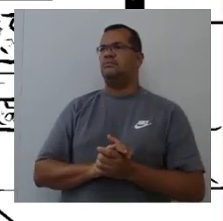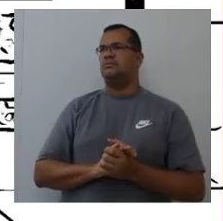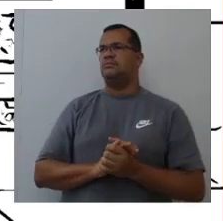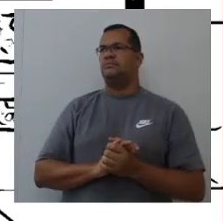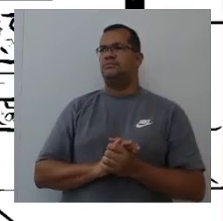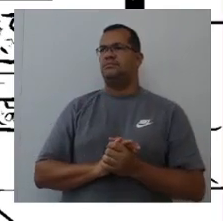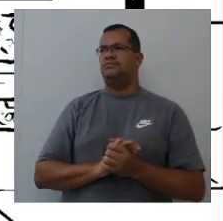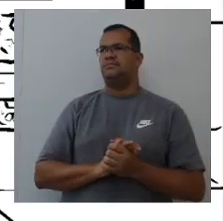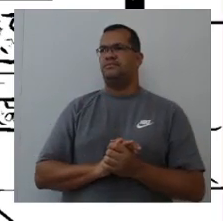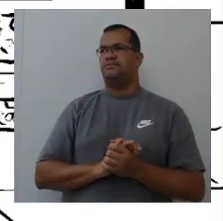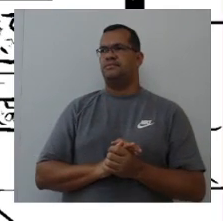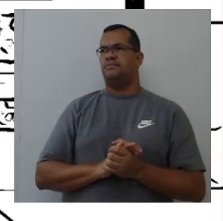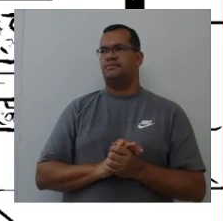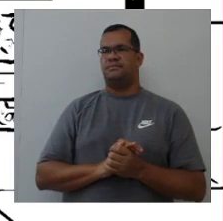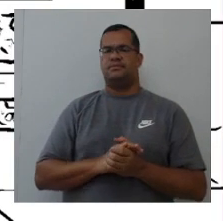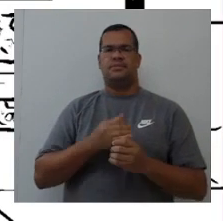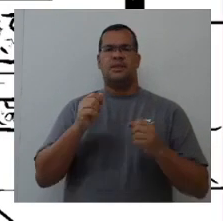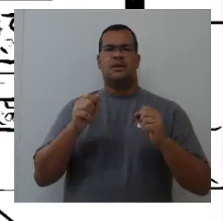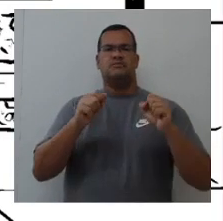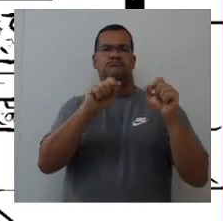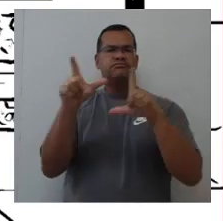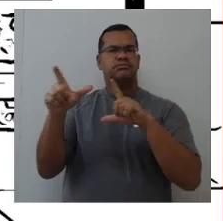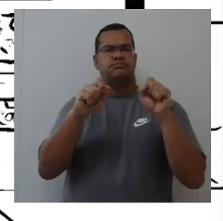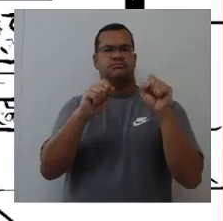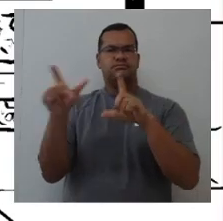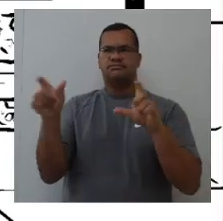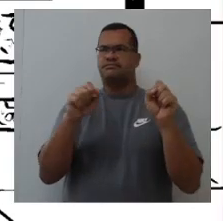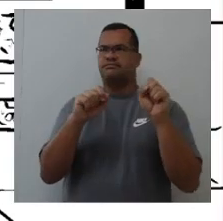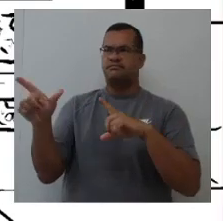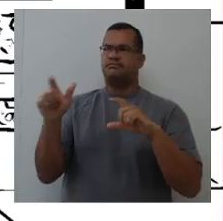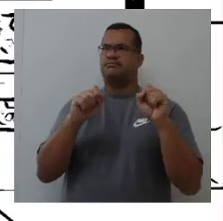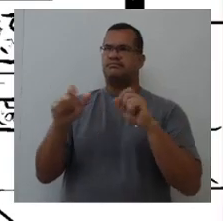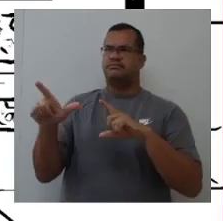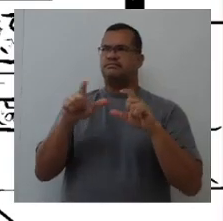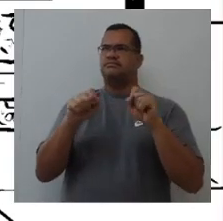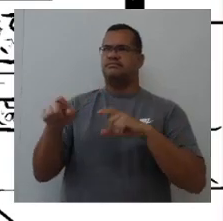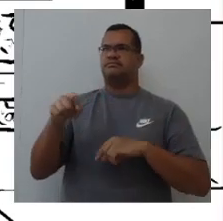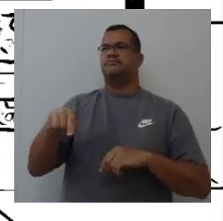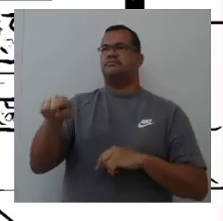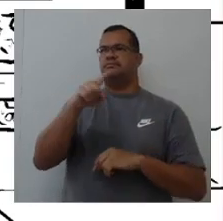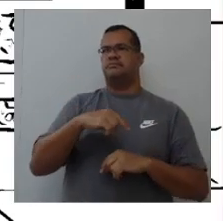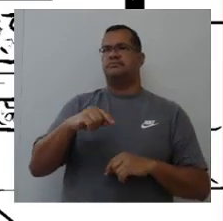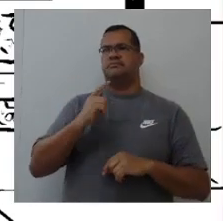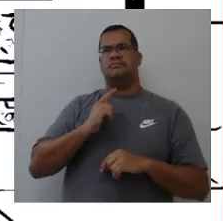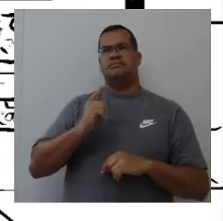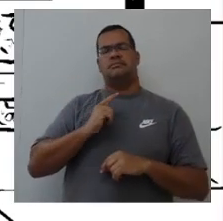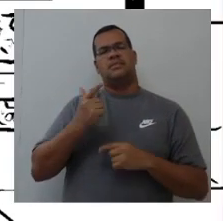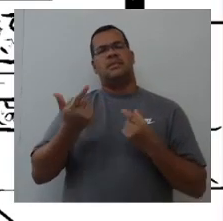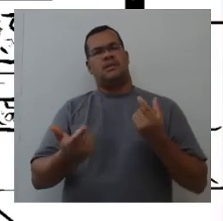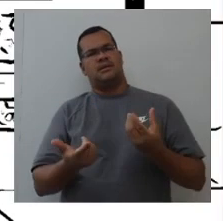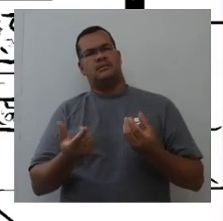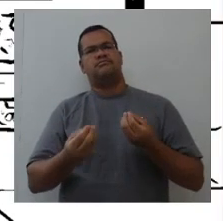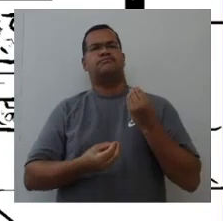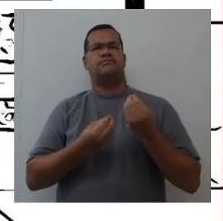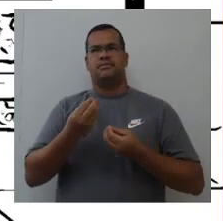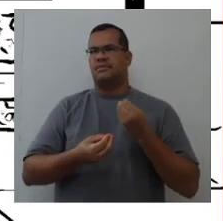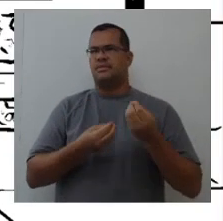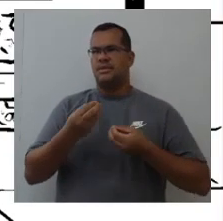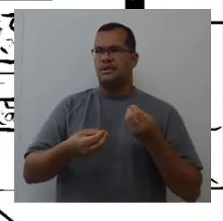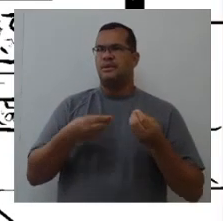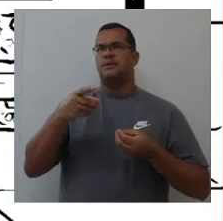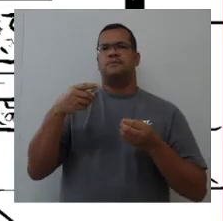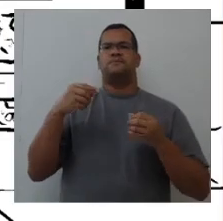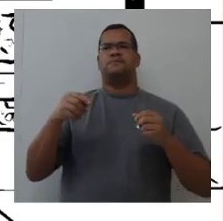Cada imagem dessa aqui, ela vai apresentando uma realidade que é muito distante da nossa, até a gente chegar de repente com uma imagem que é real,